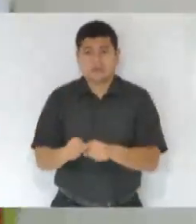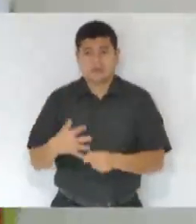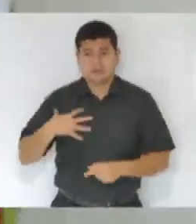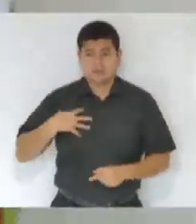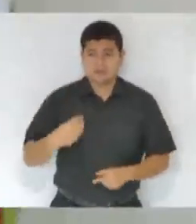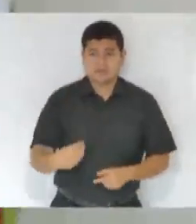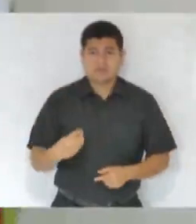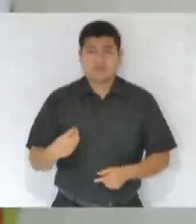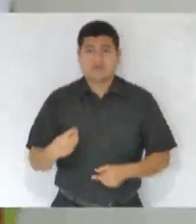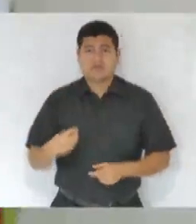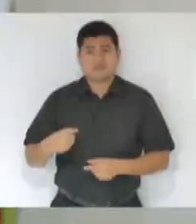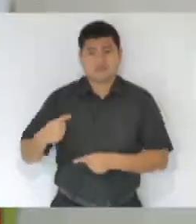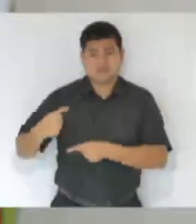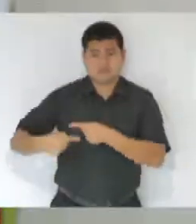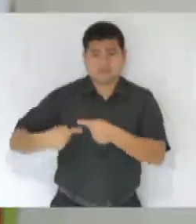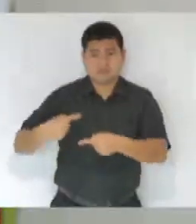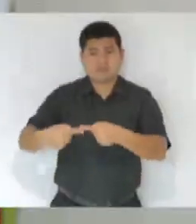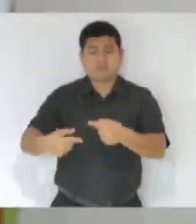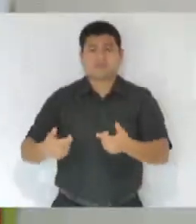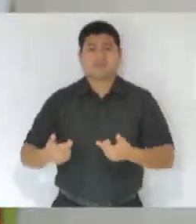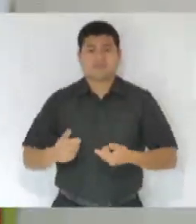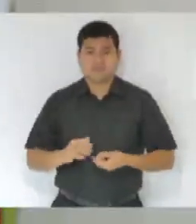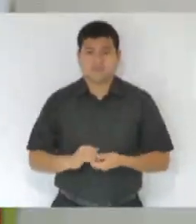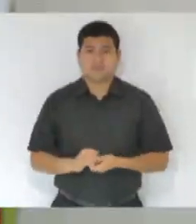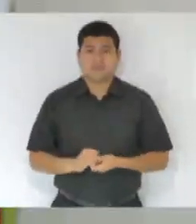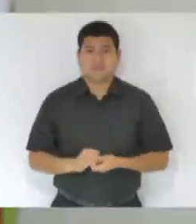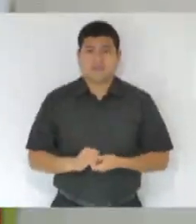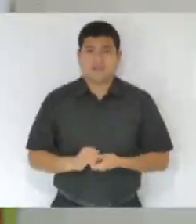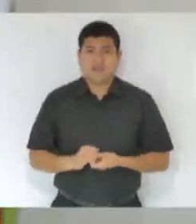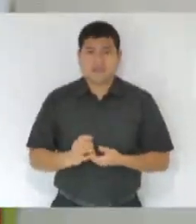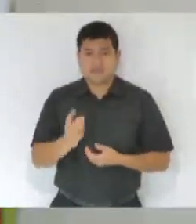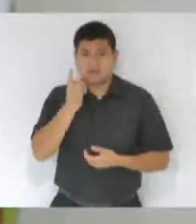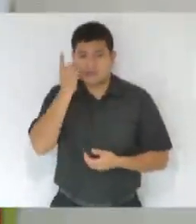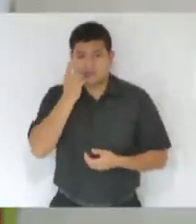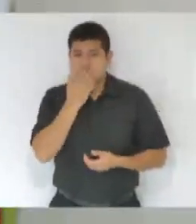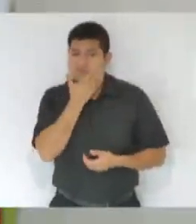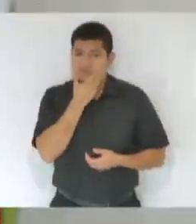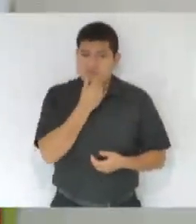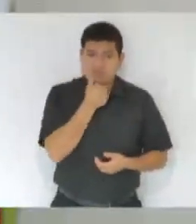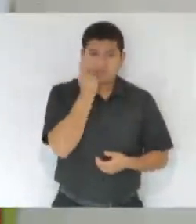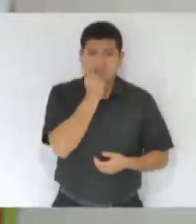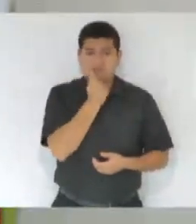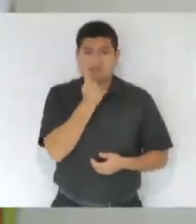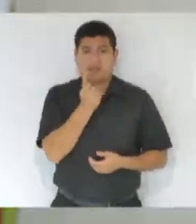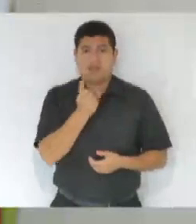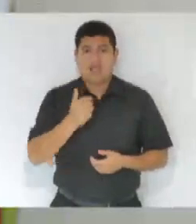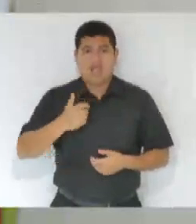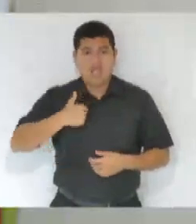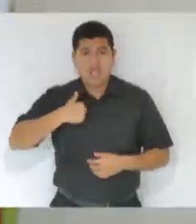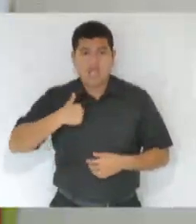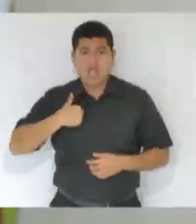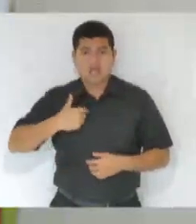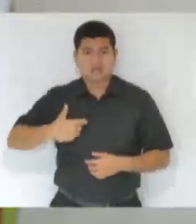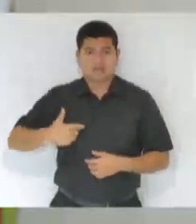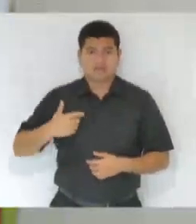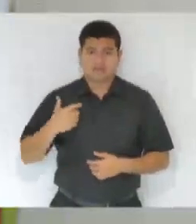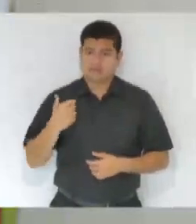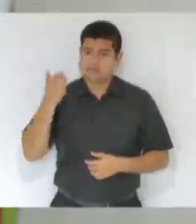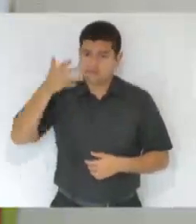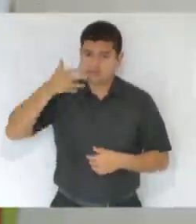as nossas próximas gerações. Deputados e deputadas, manifesto aqui um